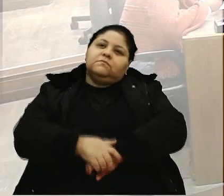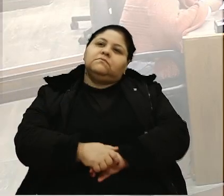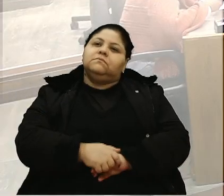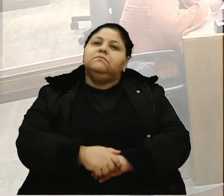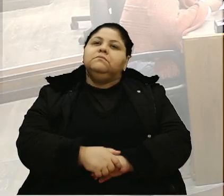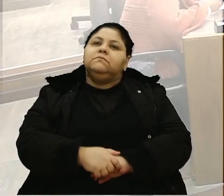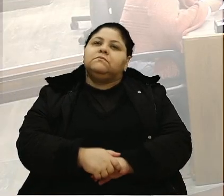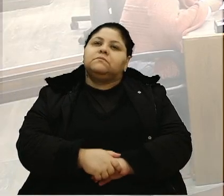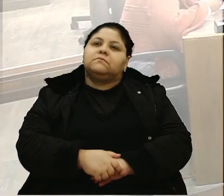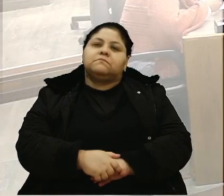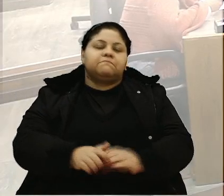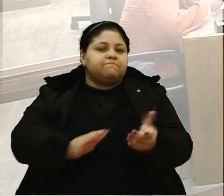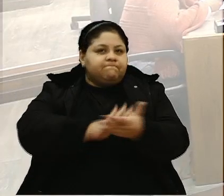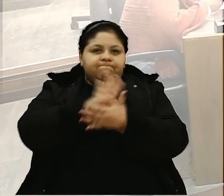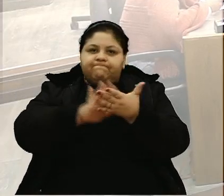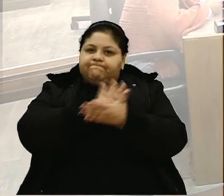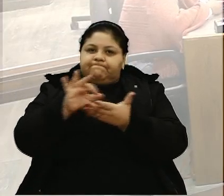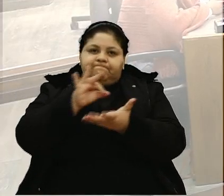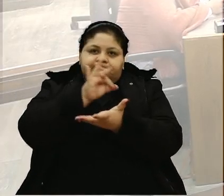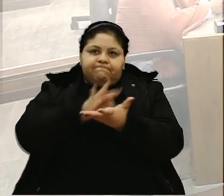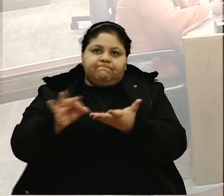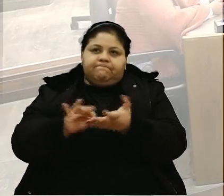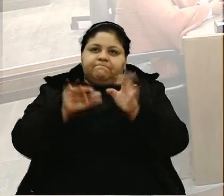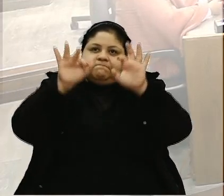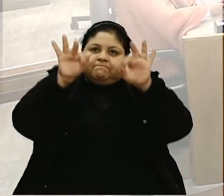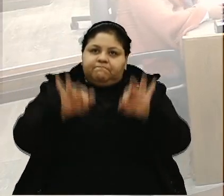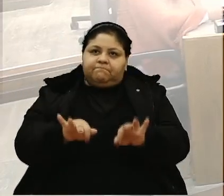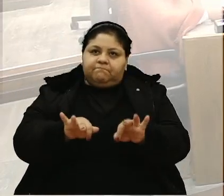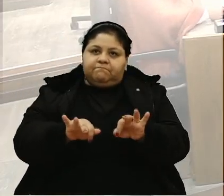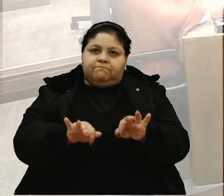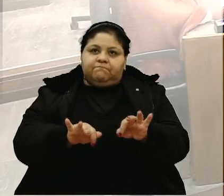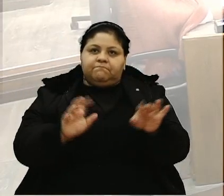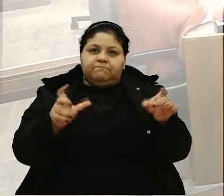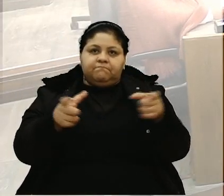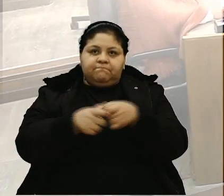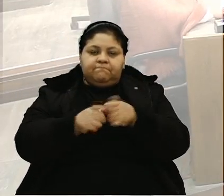Sem mais inscritos, encerramos o espaço das pequenas comunicações.